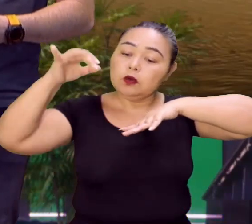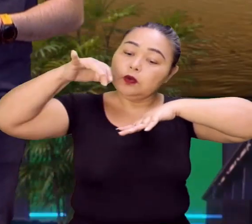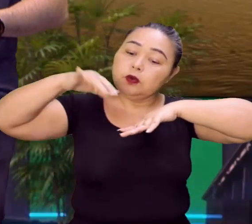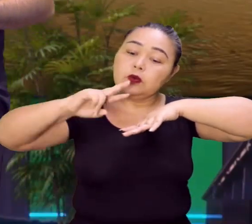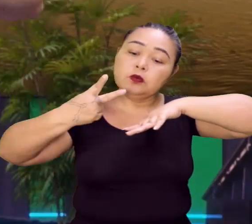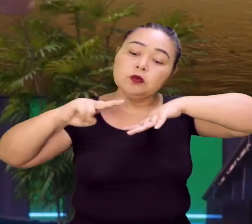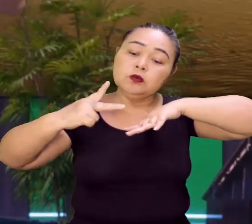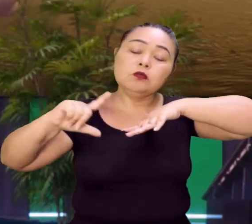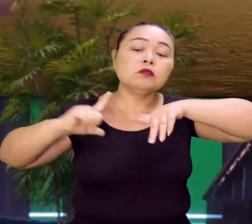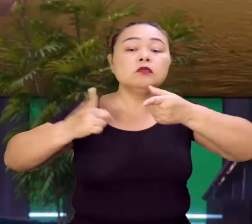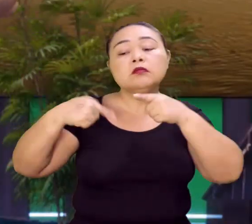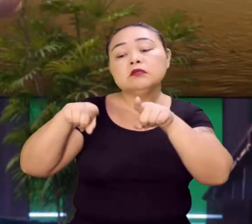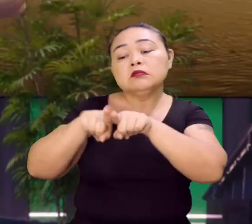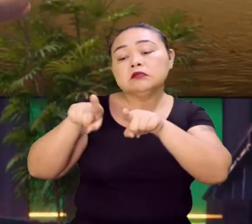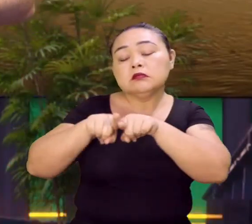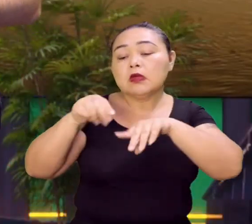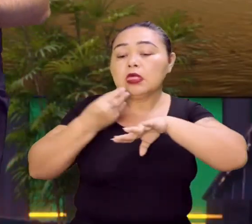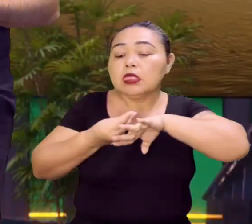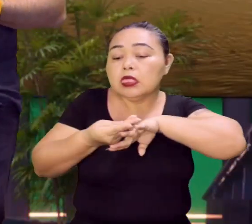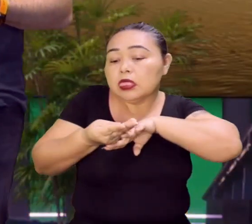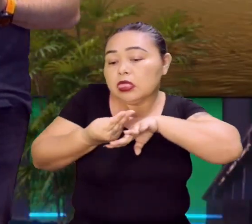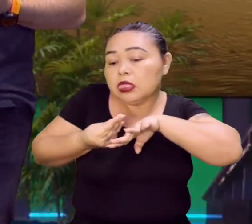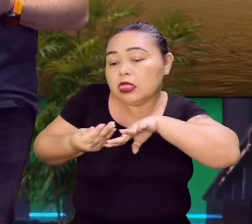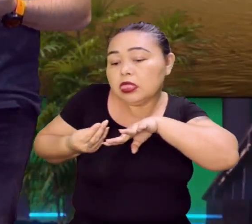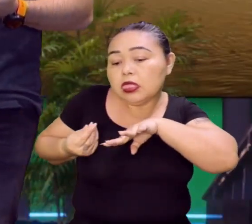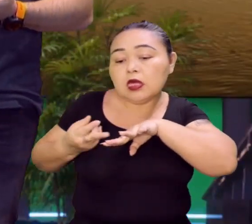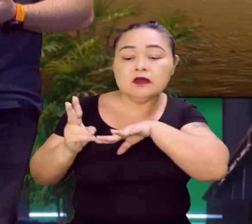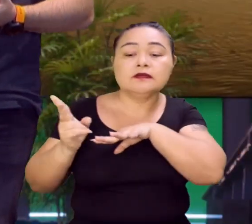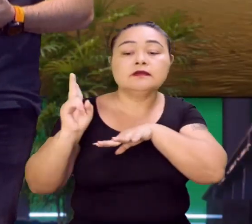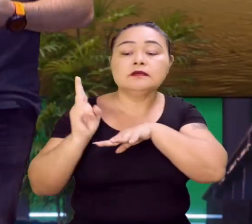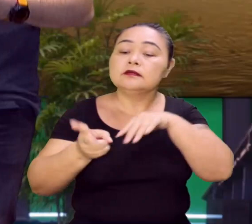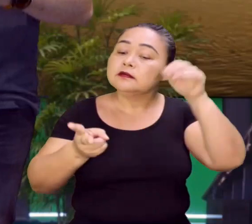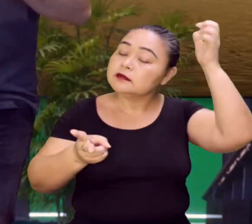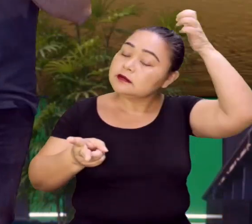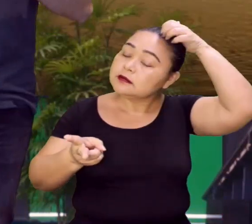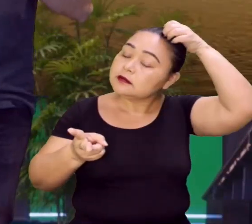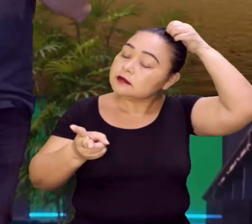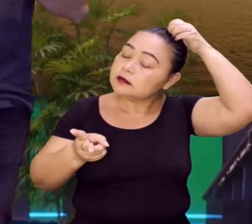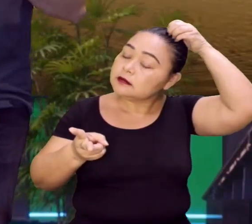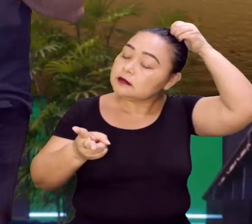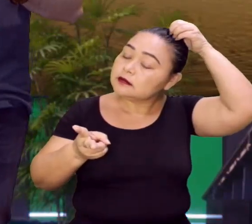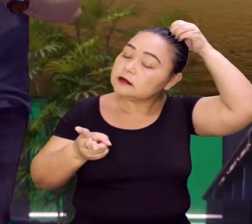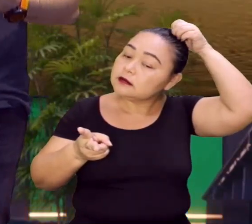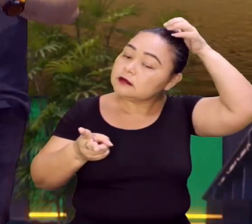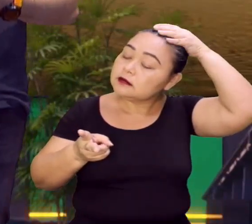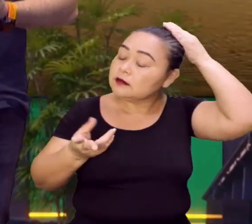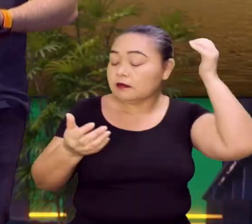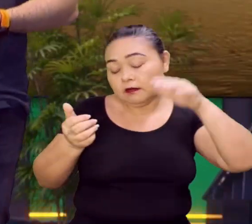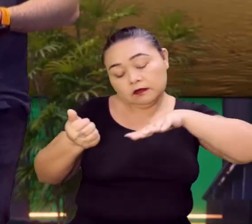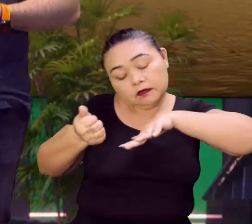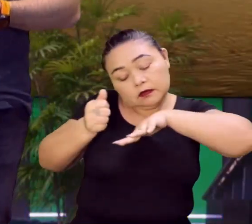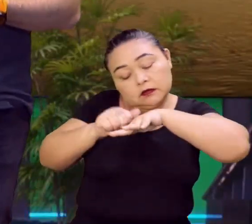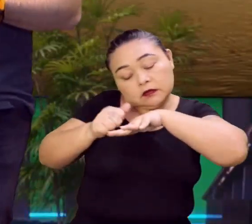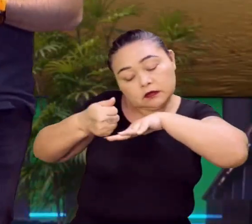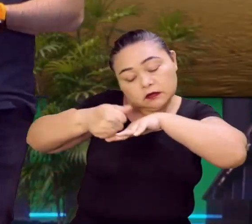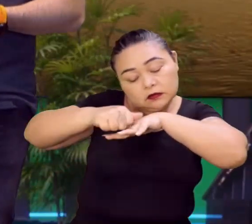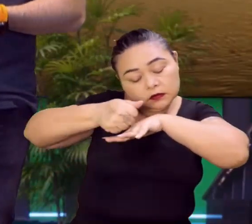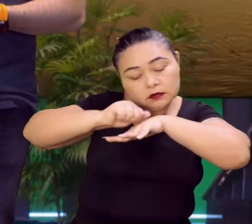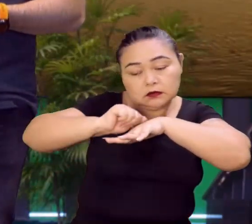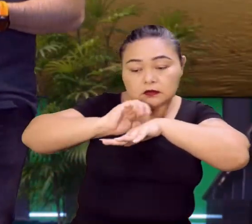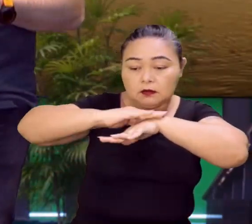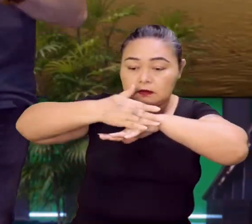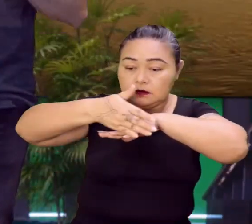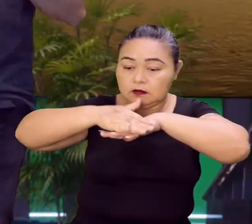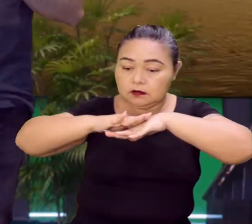também temos outros tipos de erosões que trabalham constantemente nesta modelação do